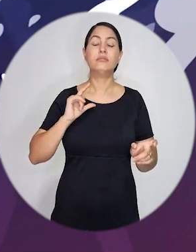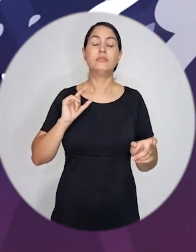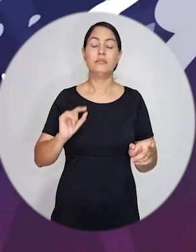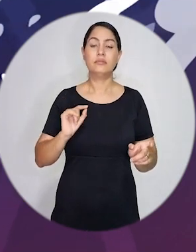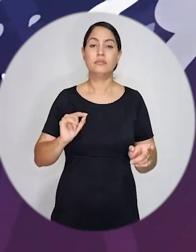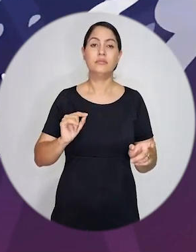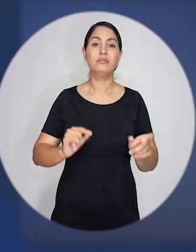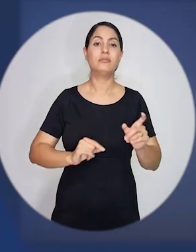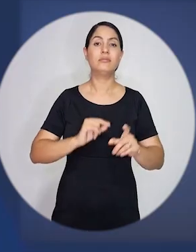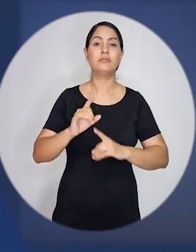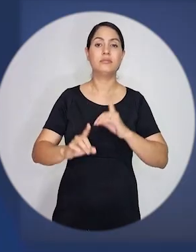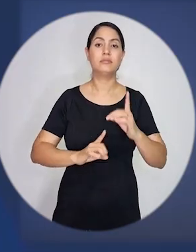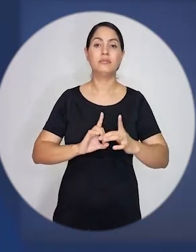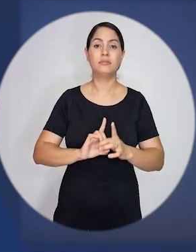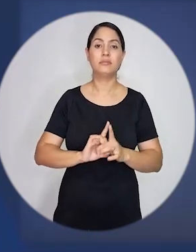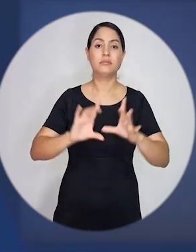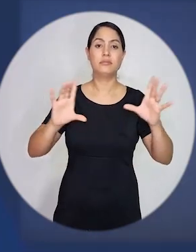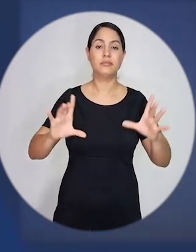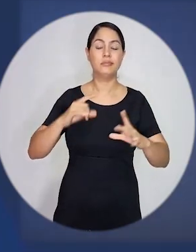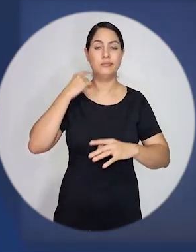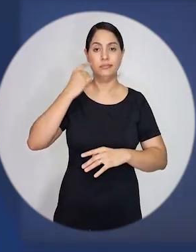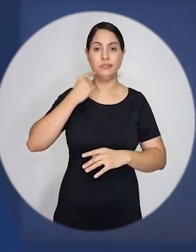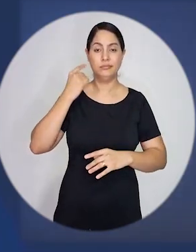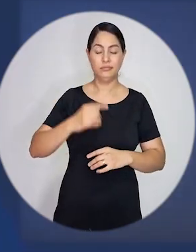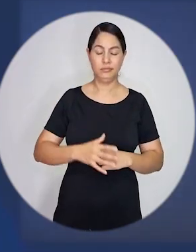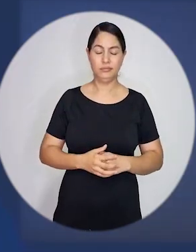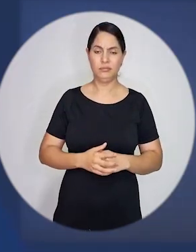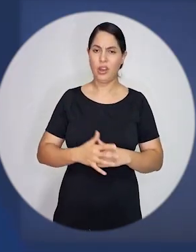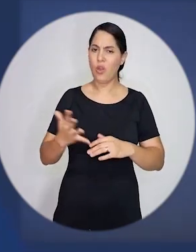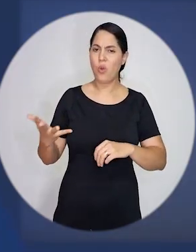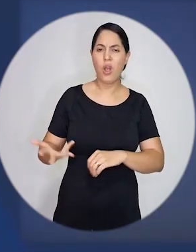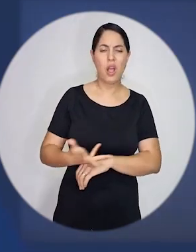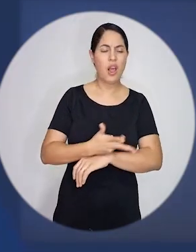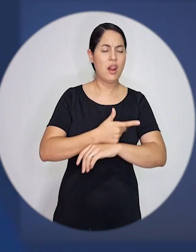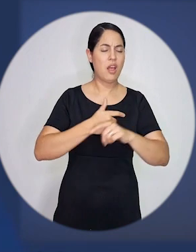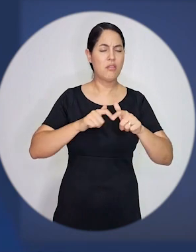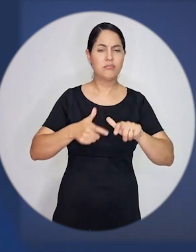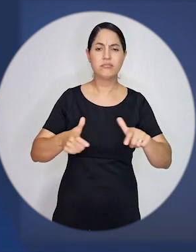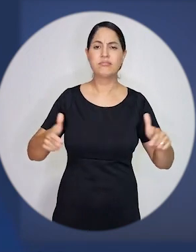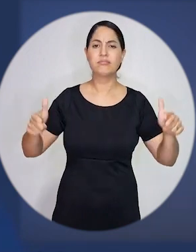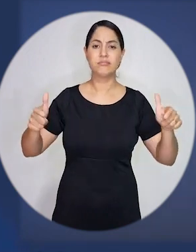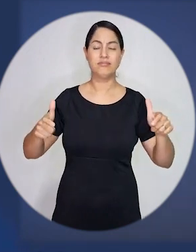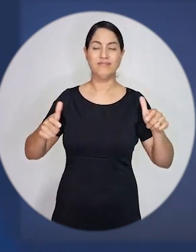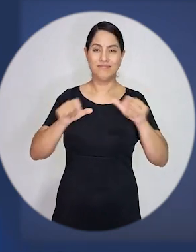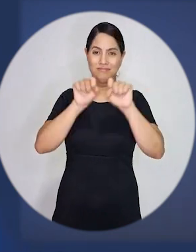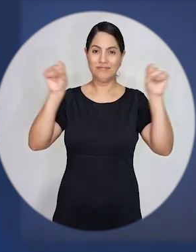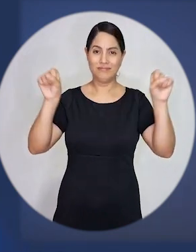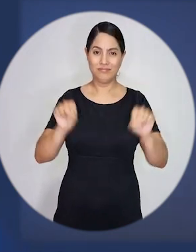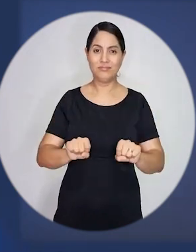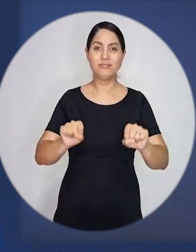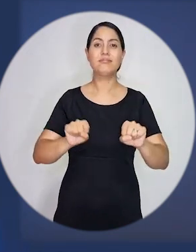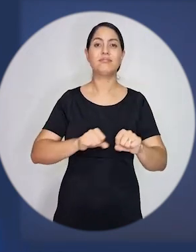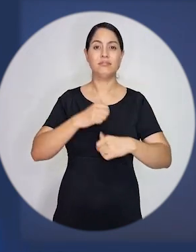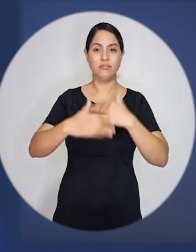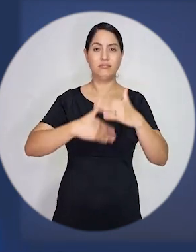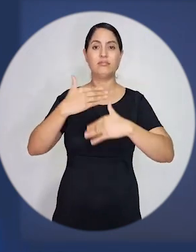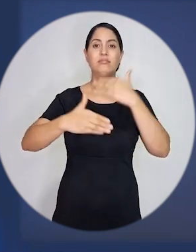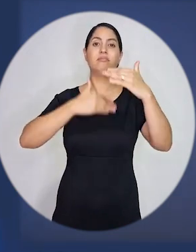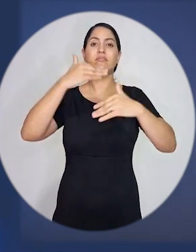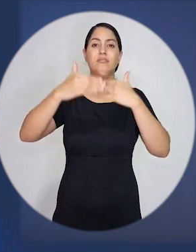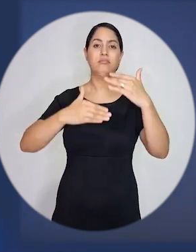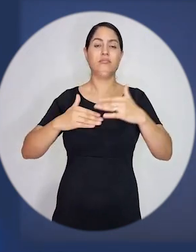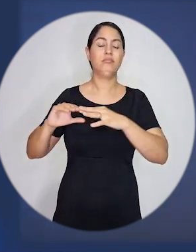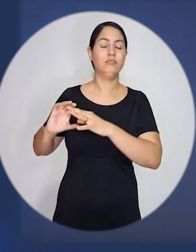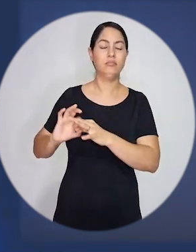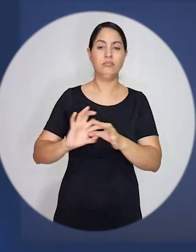advocacia democrática, com acesso amplo à educação de qualidade e principalmente com uma infraestrutura para desenvolvimento